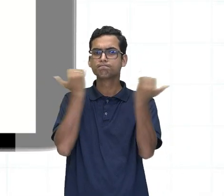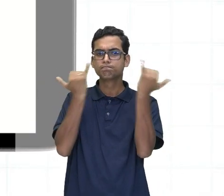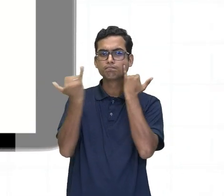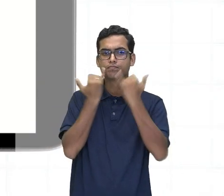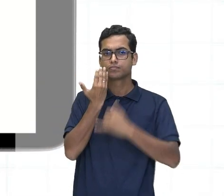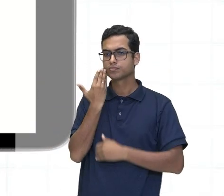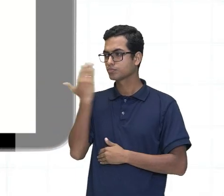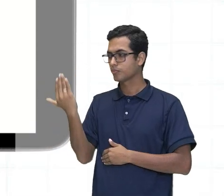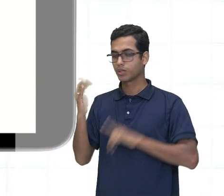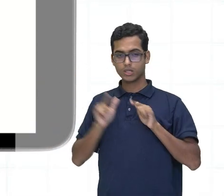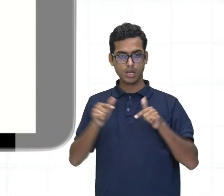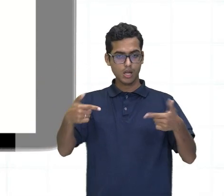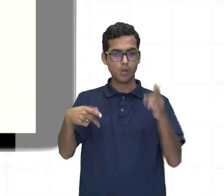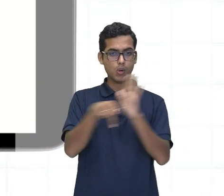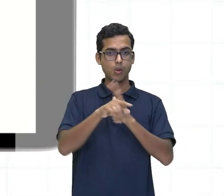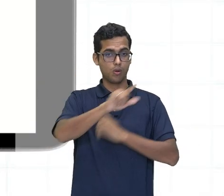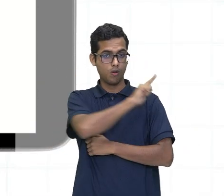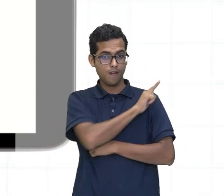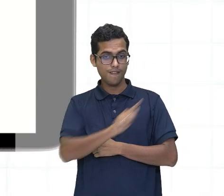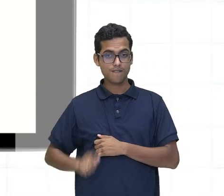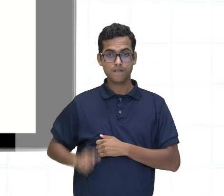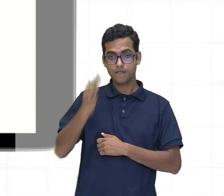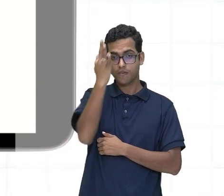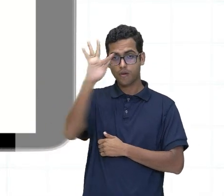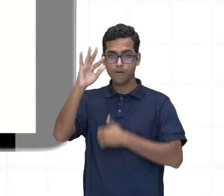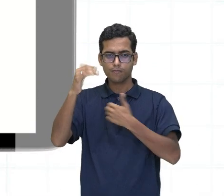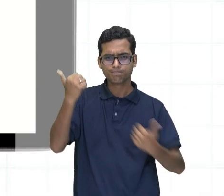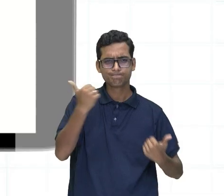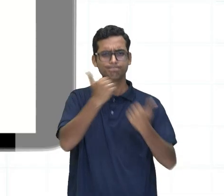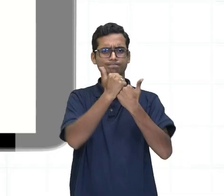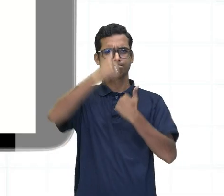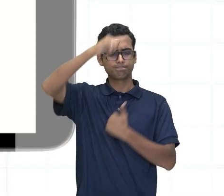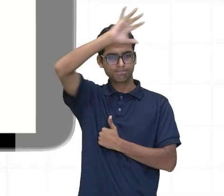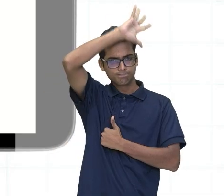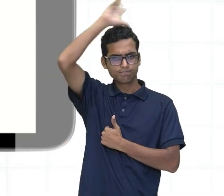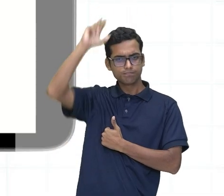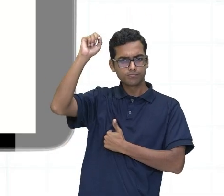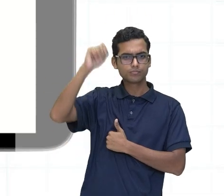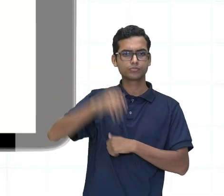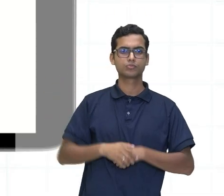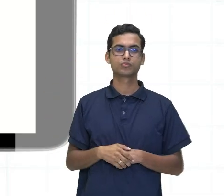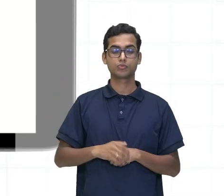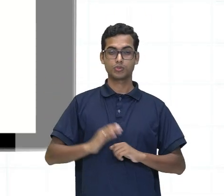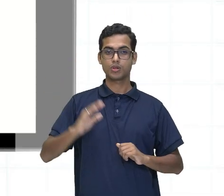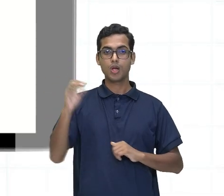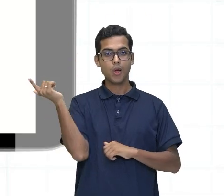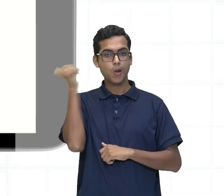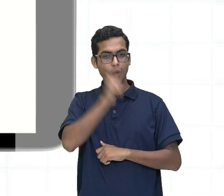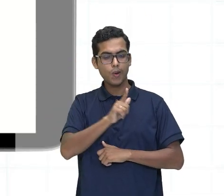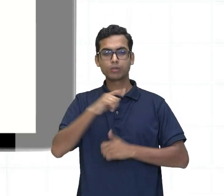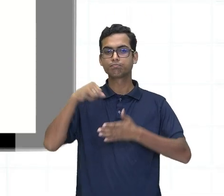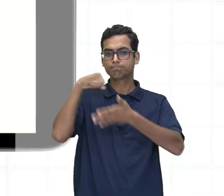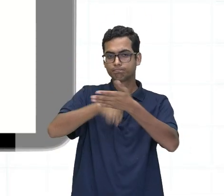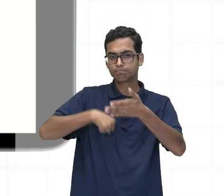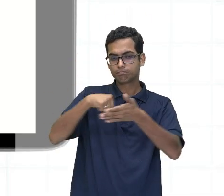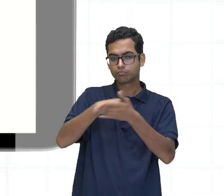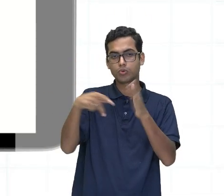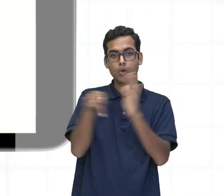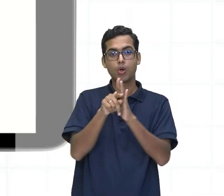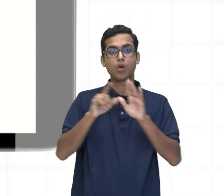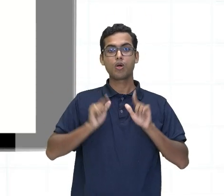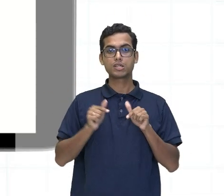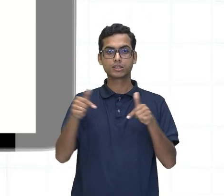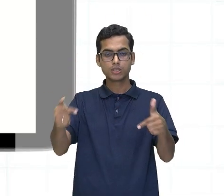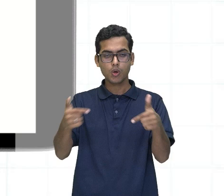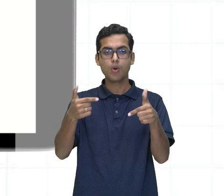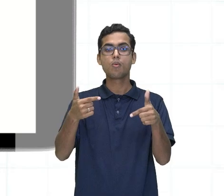Força-tarefa do governo federal vai apoiar o Amazonas a enfrentar maior estiagem já registrada no estado. Então vejam